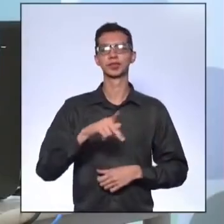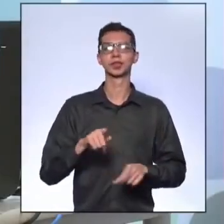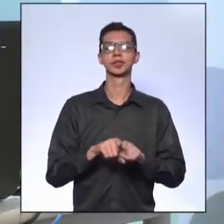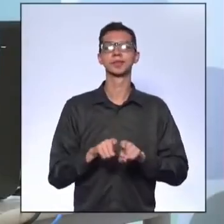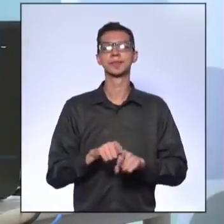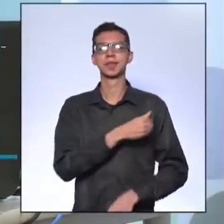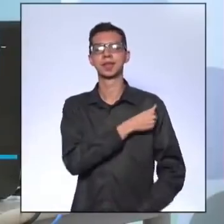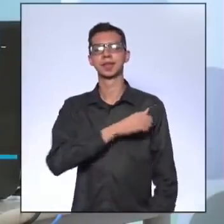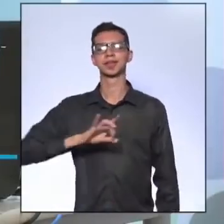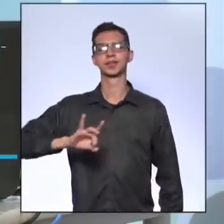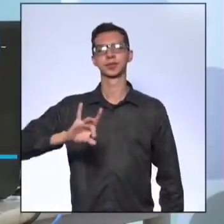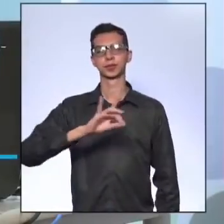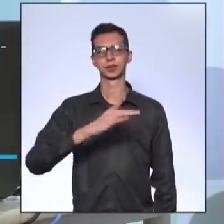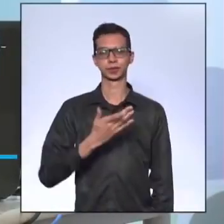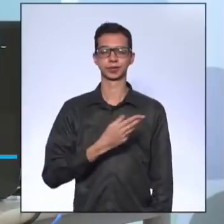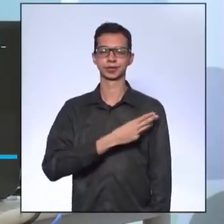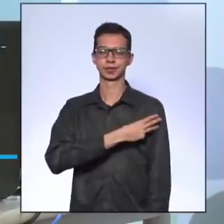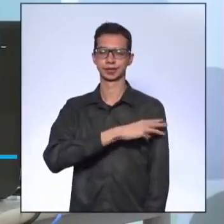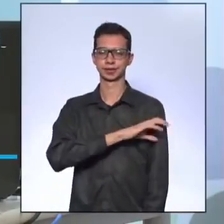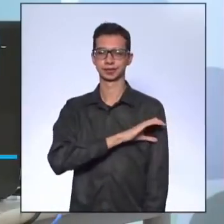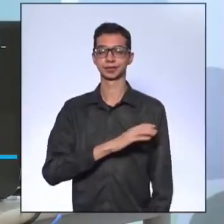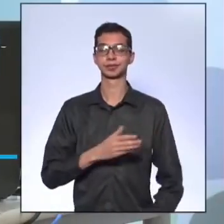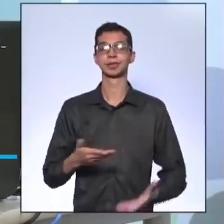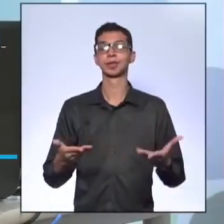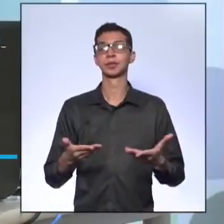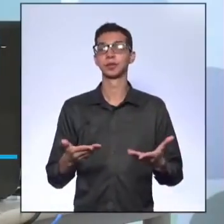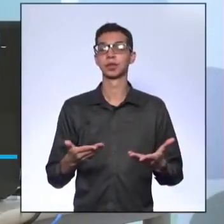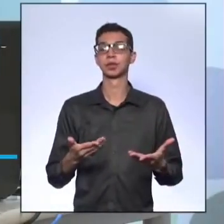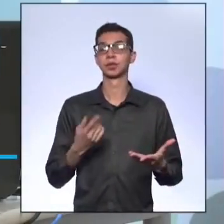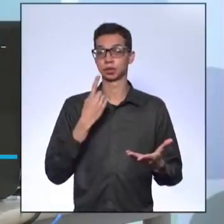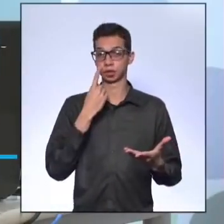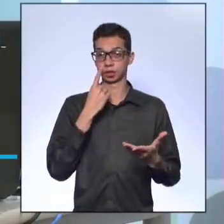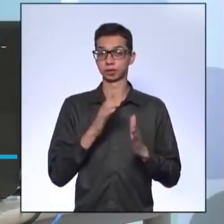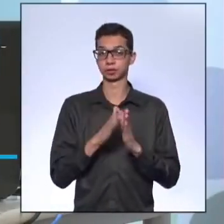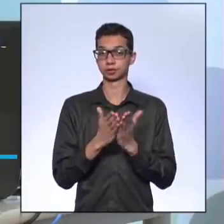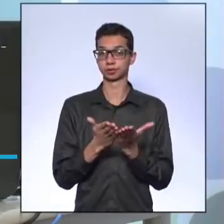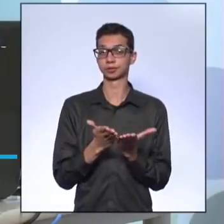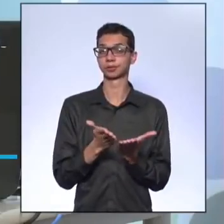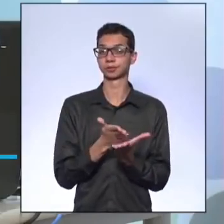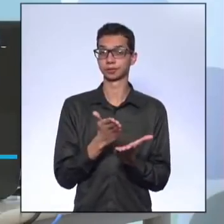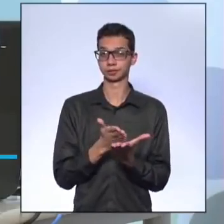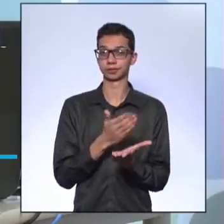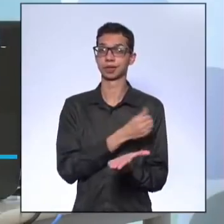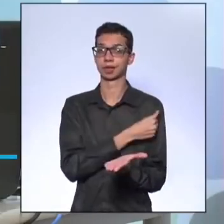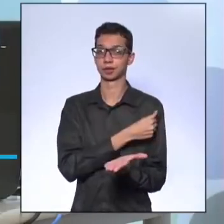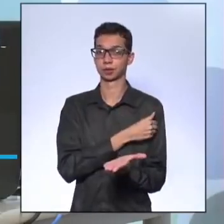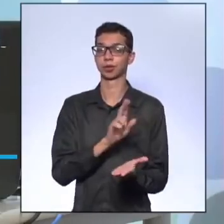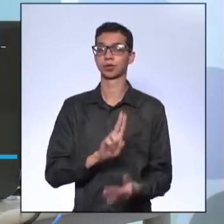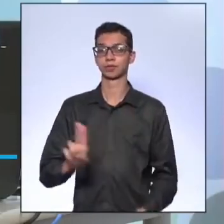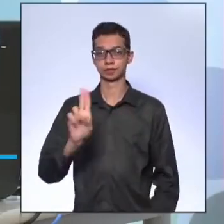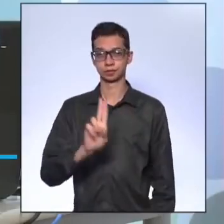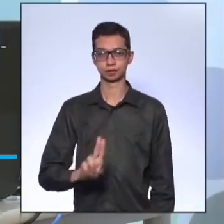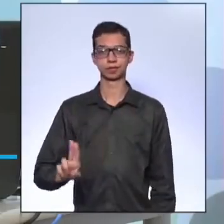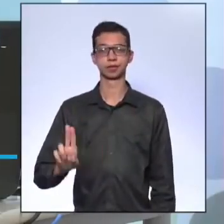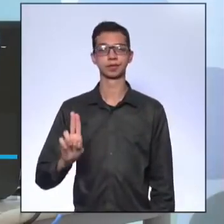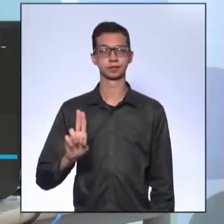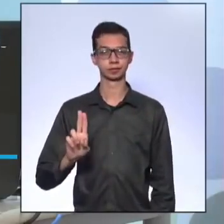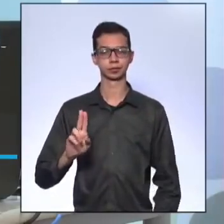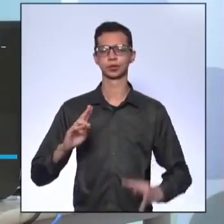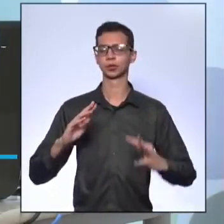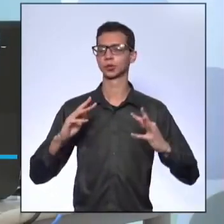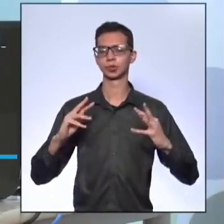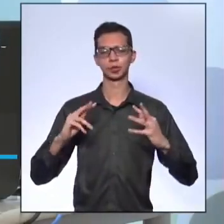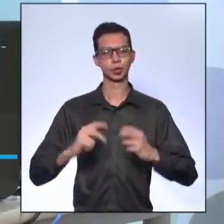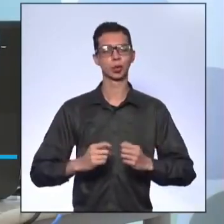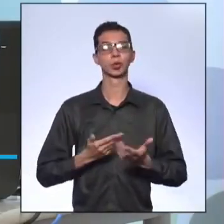terceira série do ensino médio. Vamos separando aí a apostila, porque hoje a gente vai usar a apostila, tá? Nós vamos acompanhar toda a aula, vai